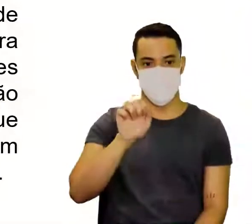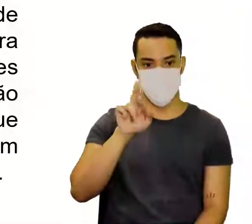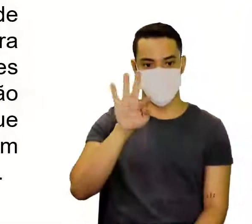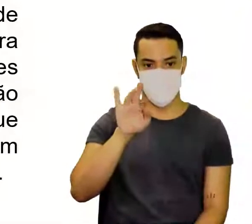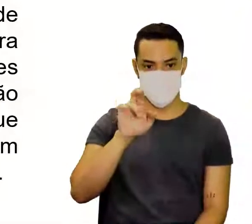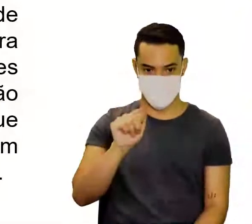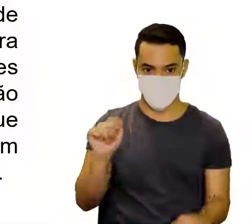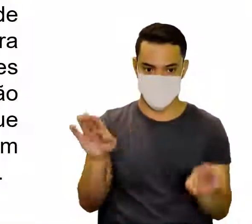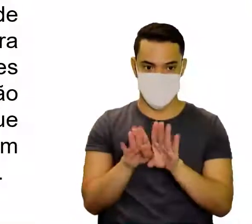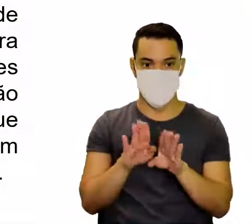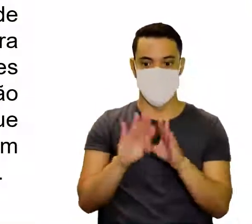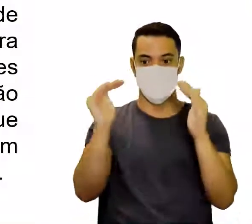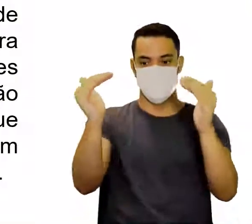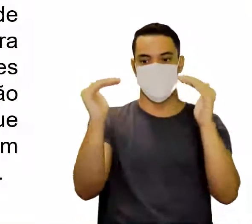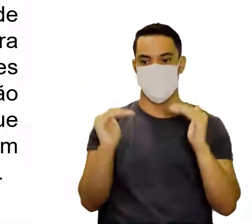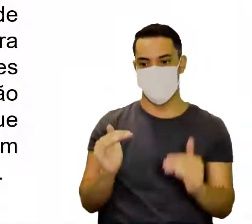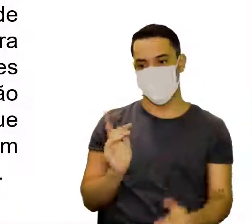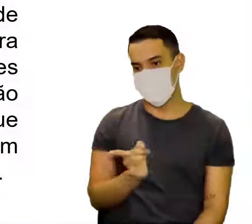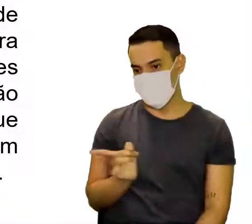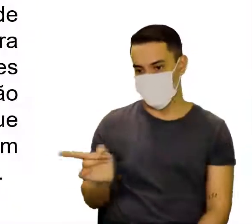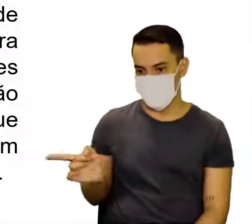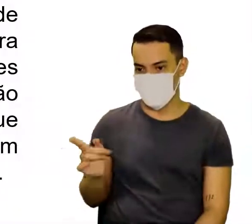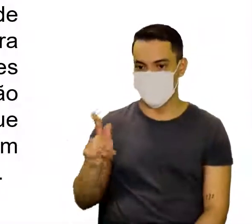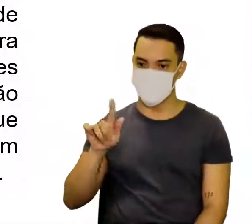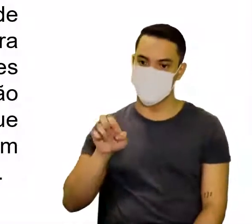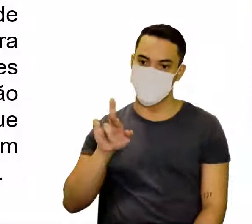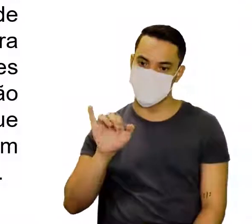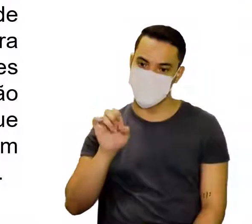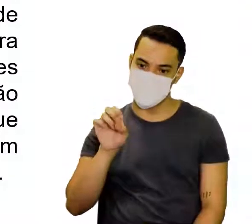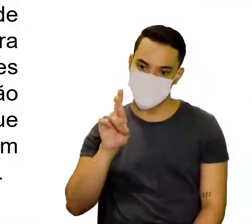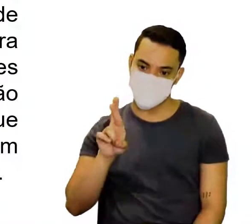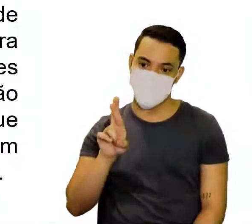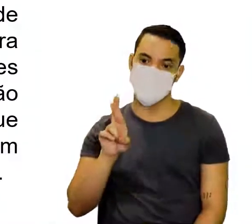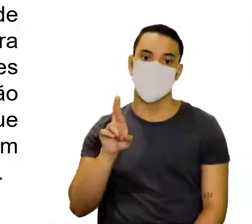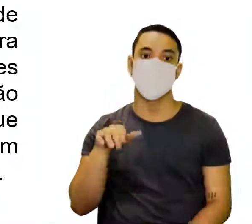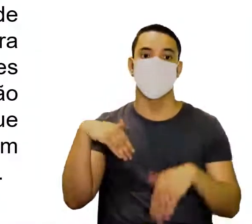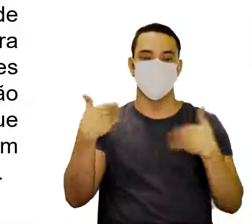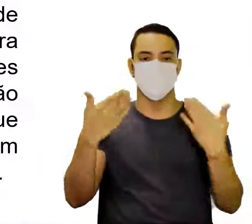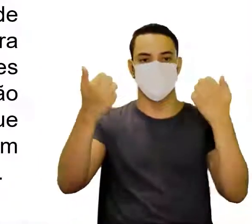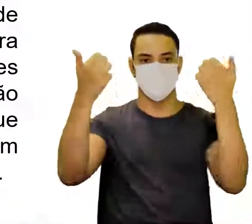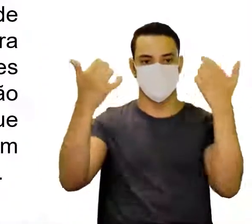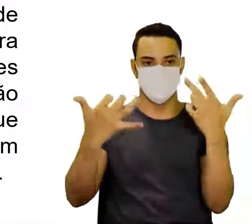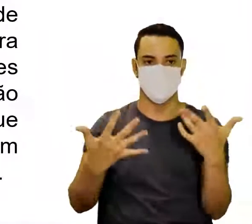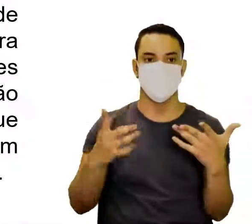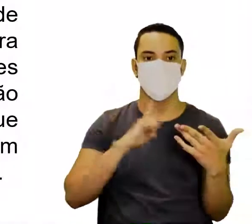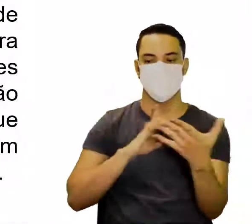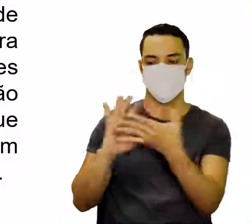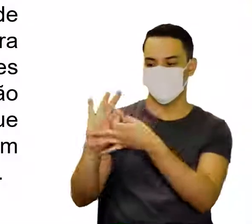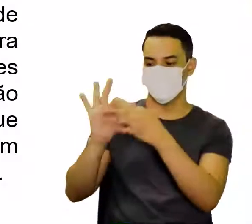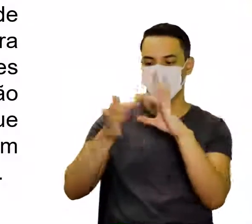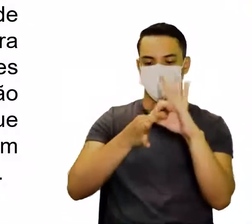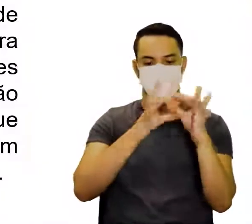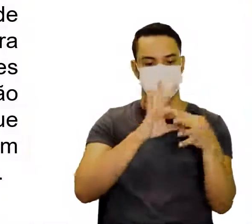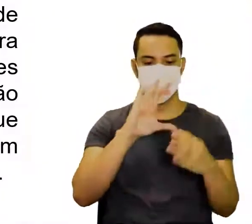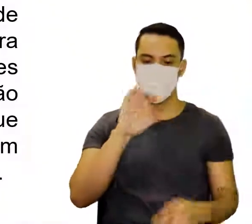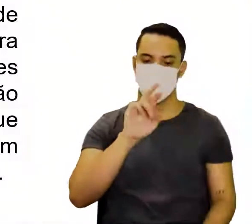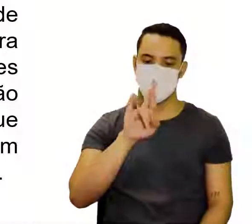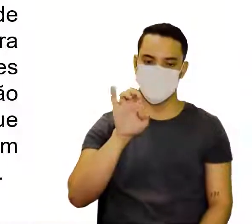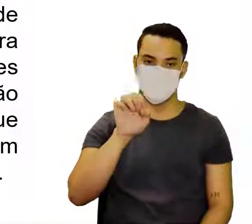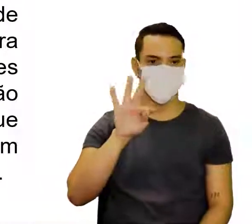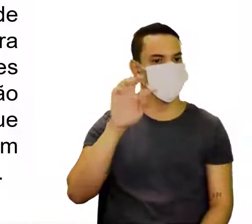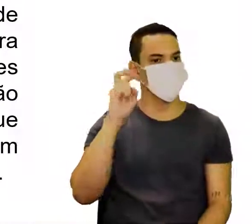aqui eu coloquei um gerador. Bom, vamos explicar. A corrente sempre existe enquanto há diferença